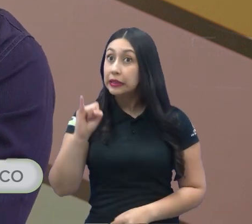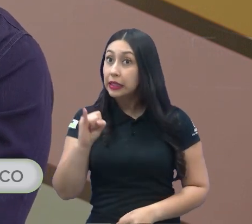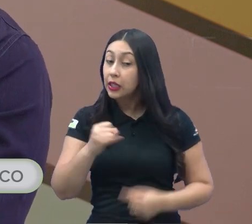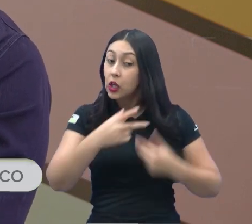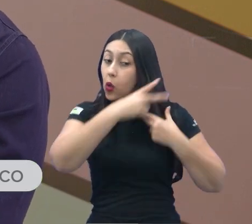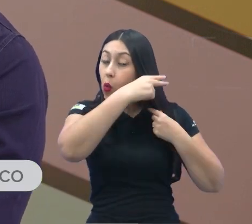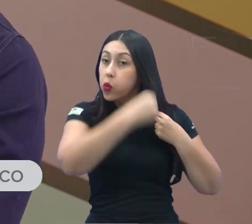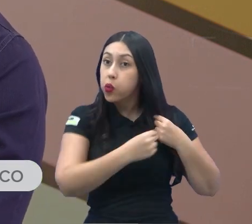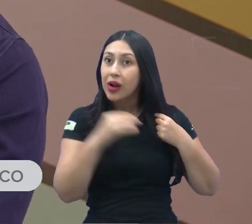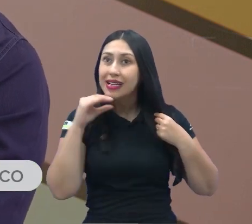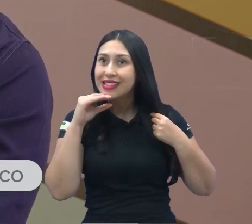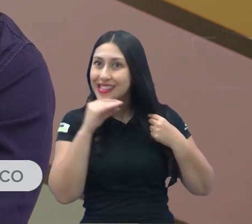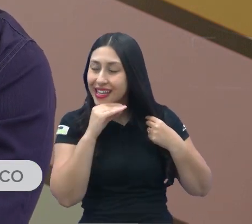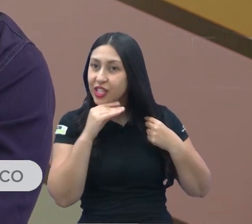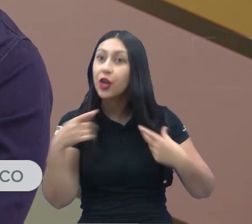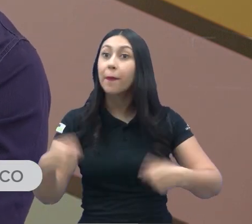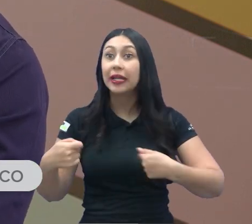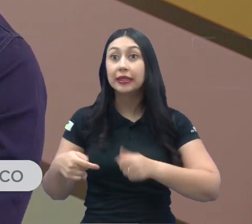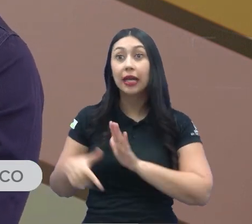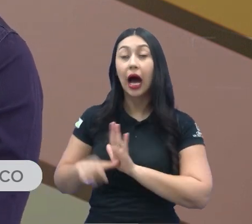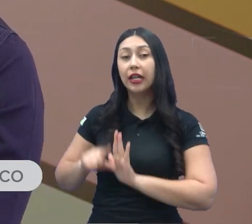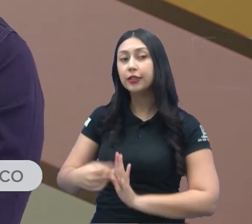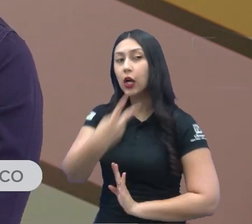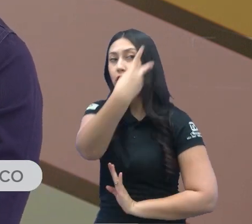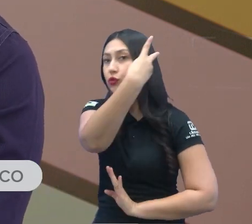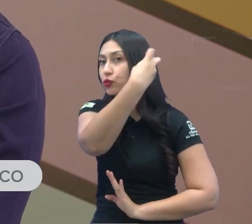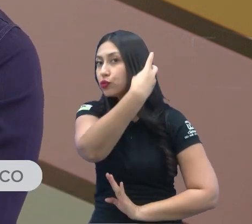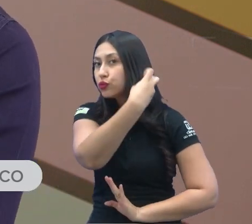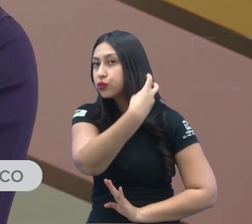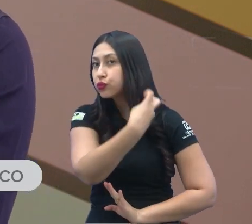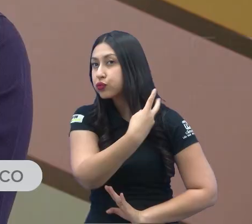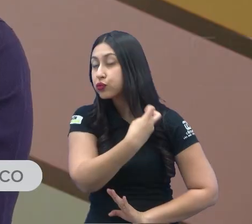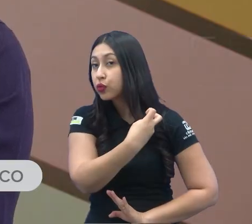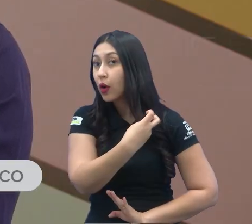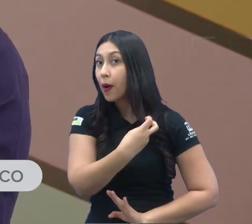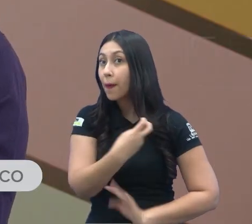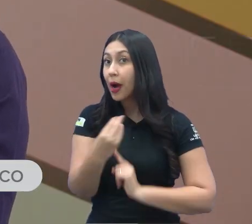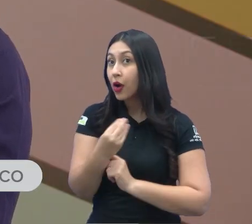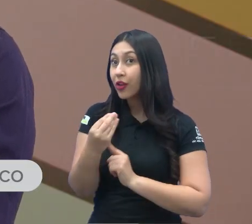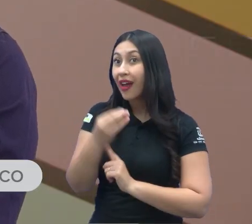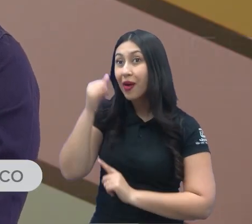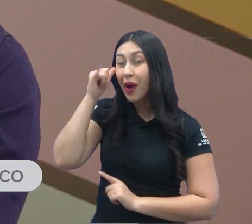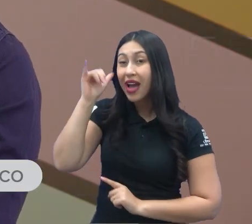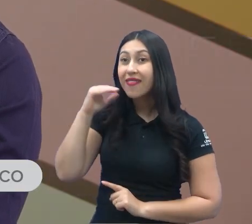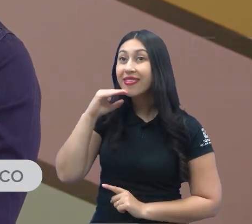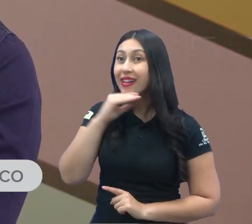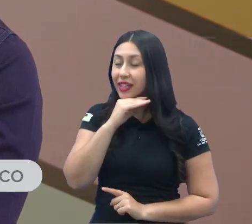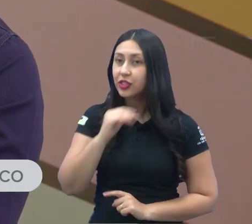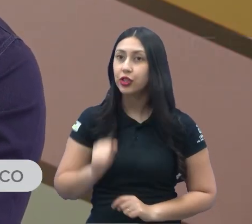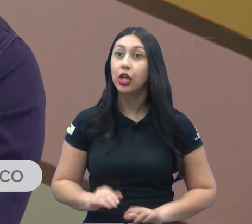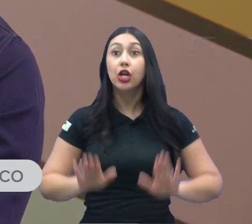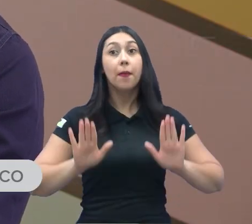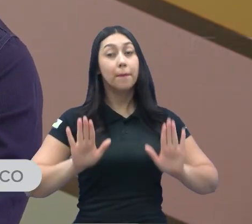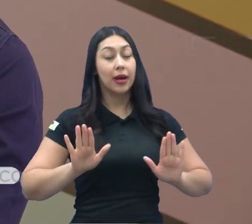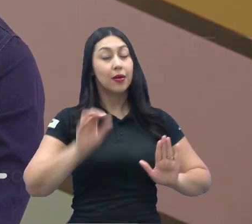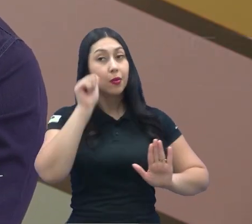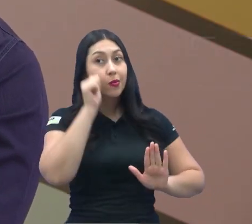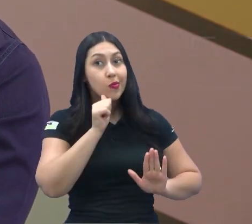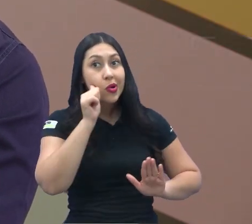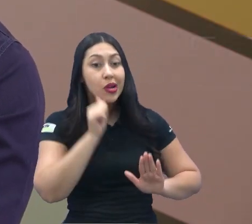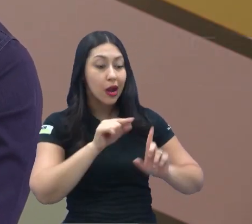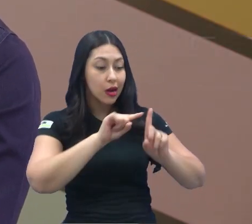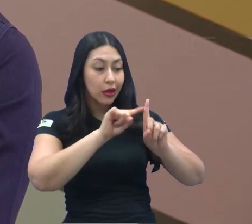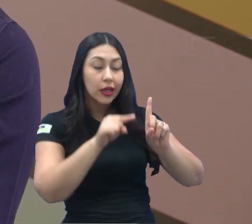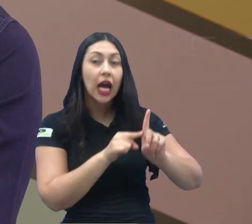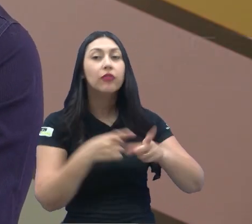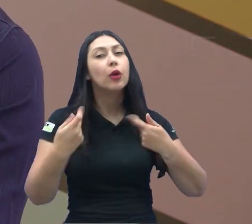a gente já pensa nas mamães, formol, esse tipo de coisa, evitar ao máximo química, tá? Nessa fase é realmente importante evitar qualquer tipo de química no